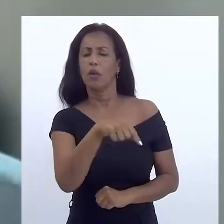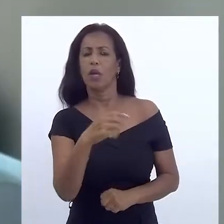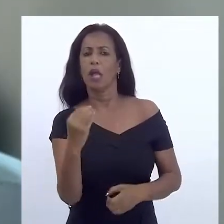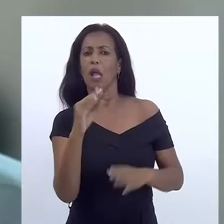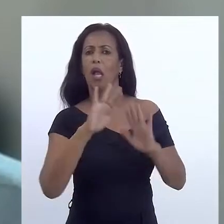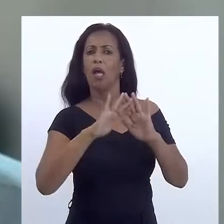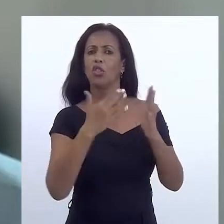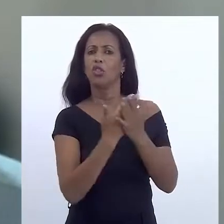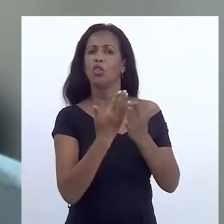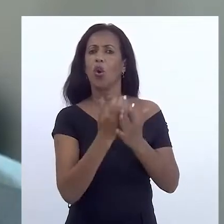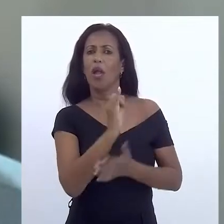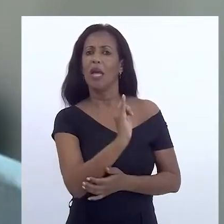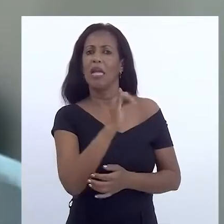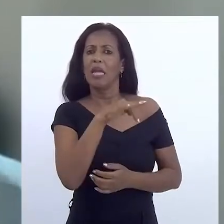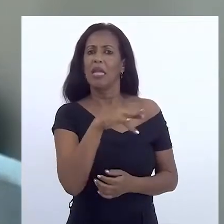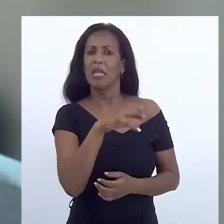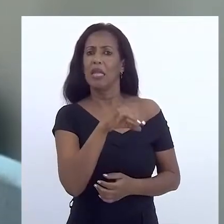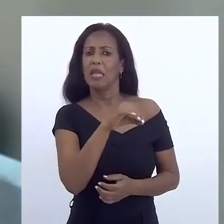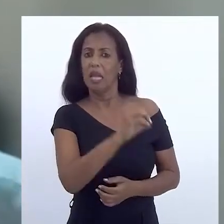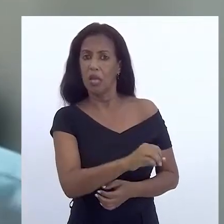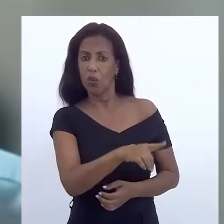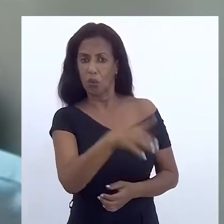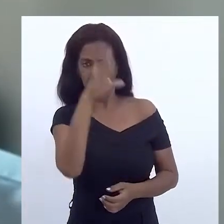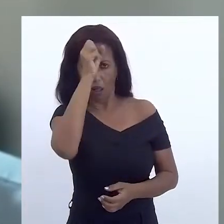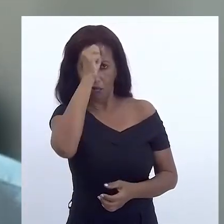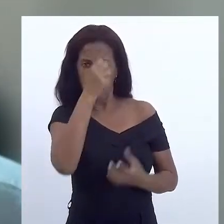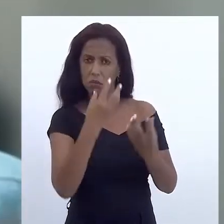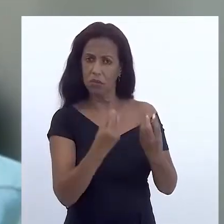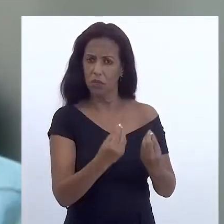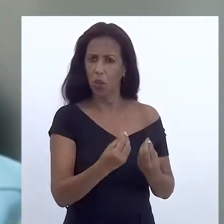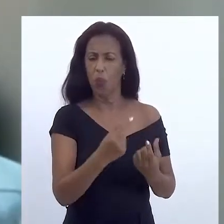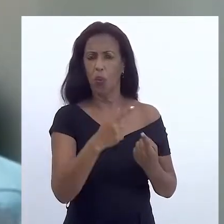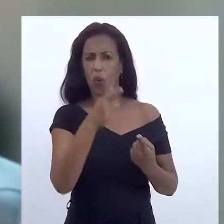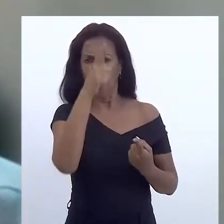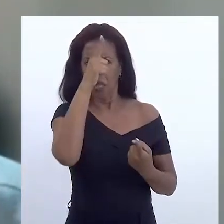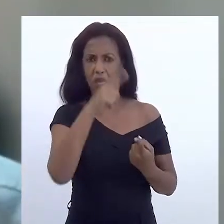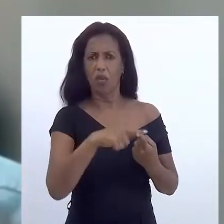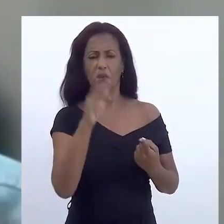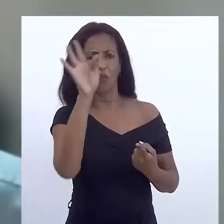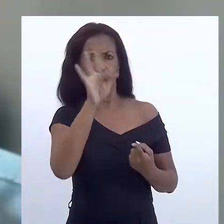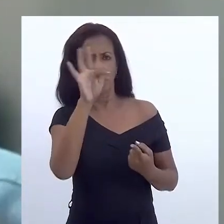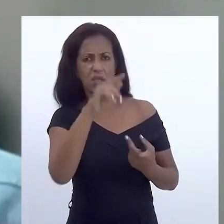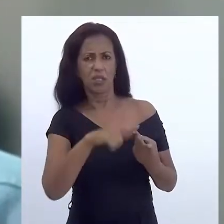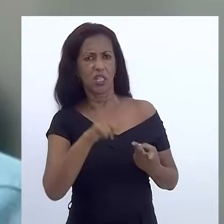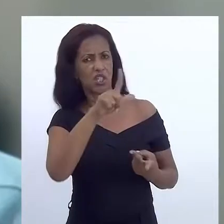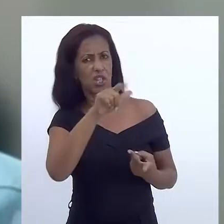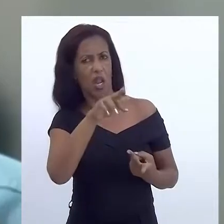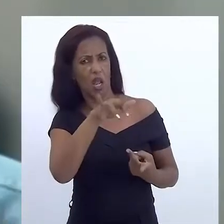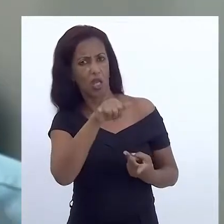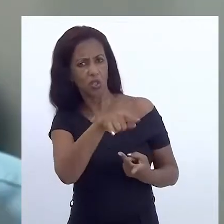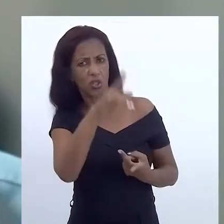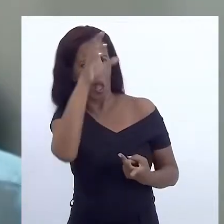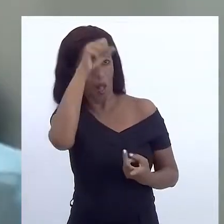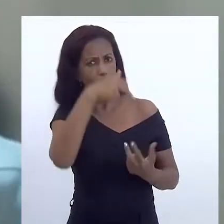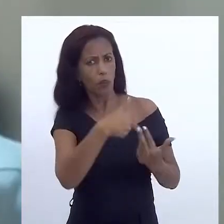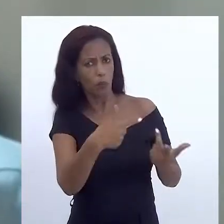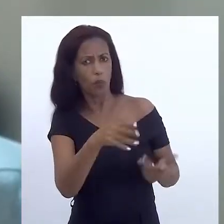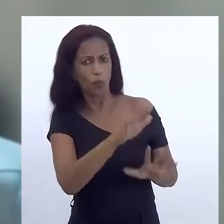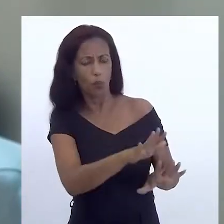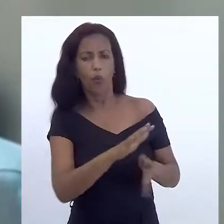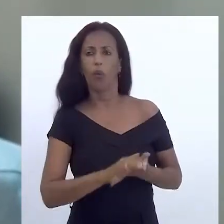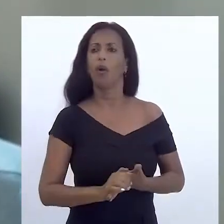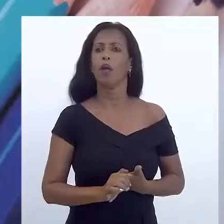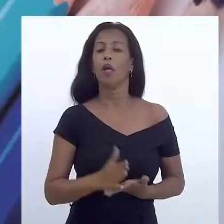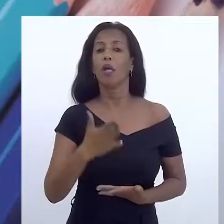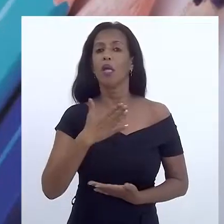colégio interno até os 16 anos, ela aprendeu muito de grego, de latim, francês e tudo, ela aprendeu muita coisa.